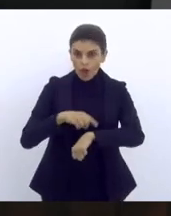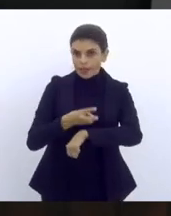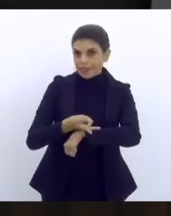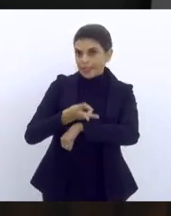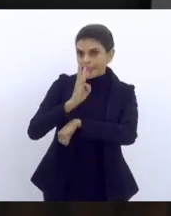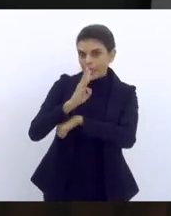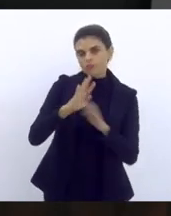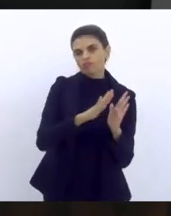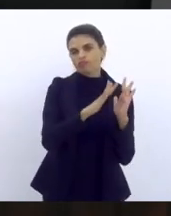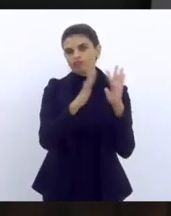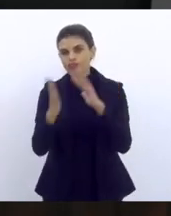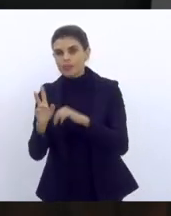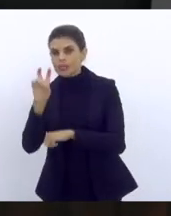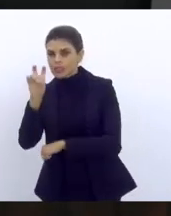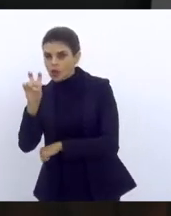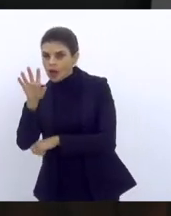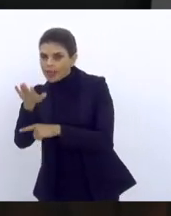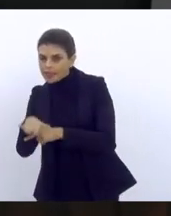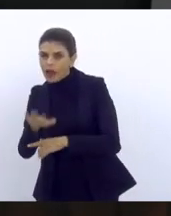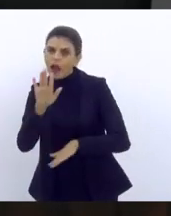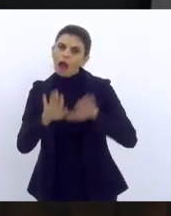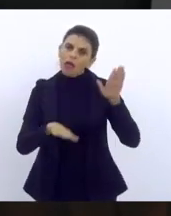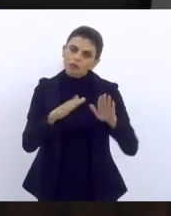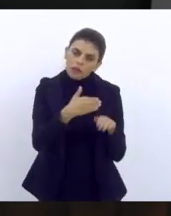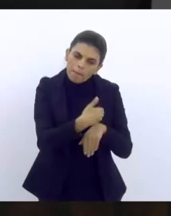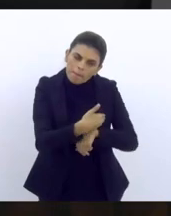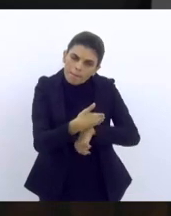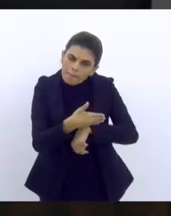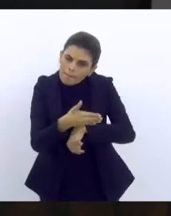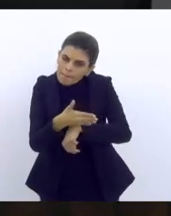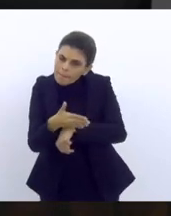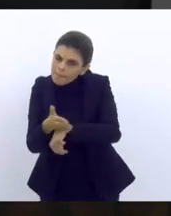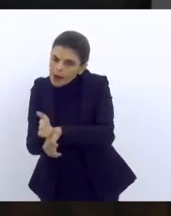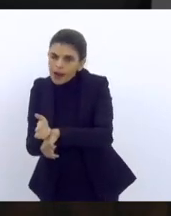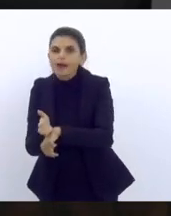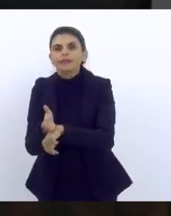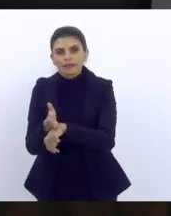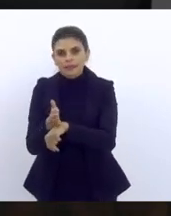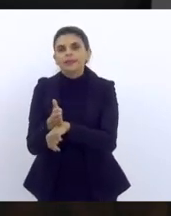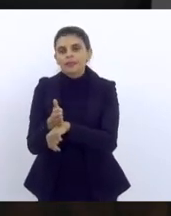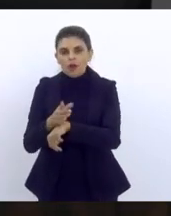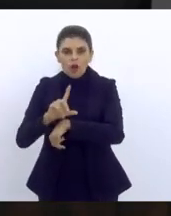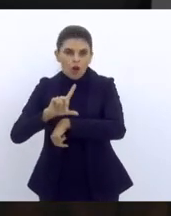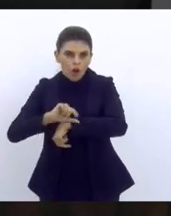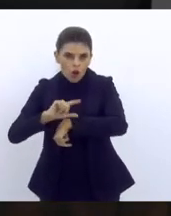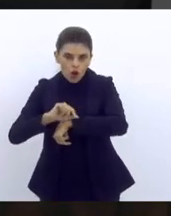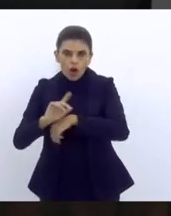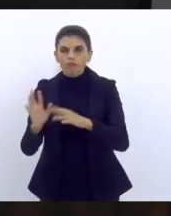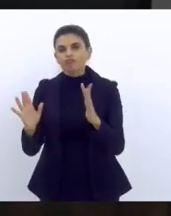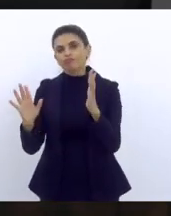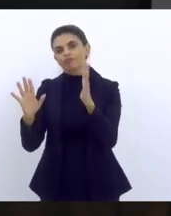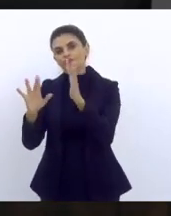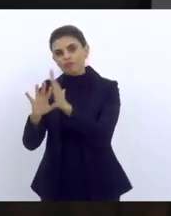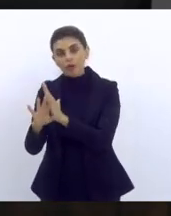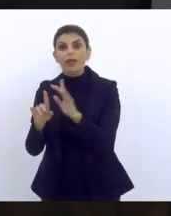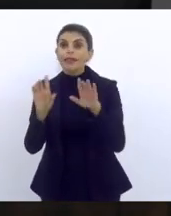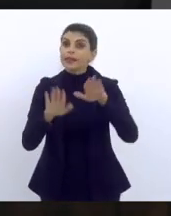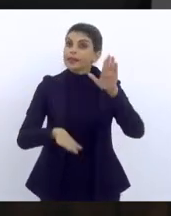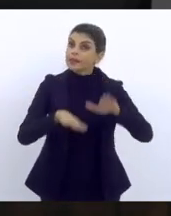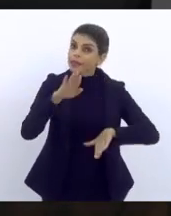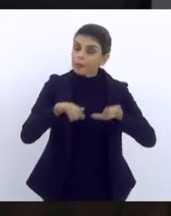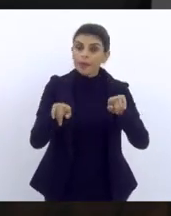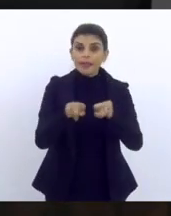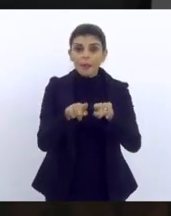até 5 horas, podendo se estender algumas horas a mais no expediente final e dependendo